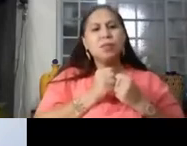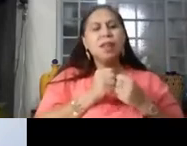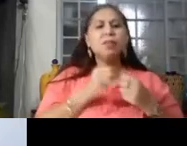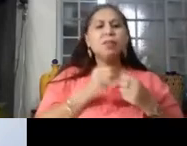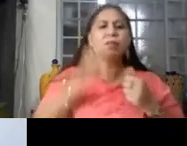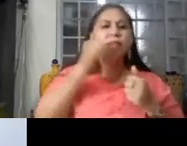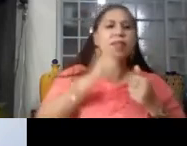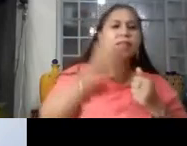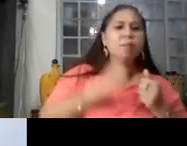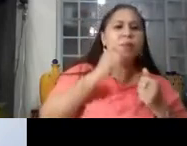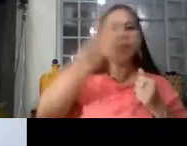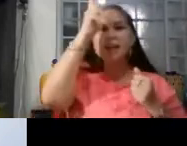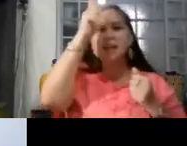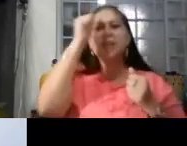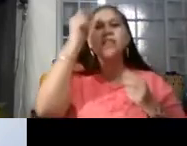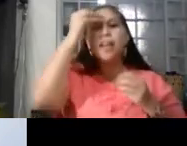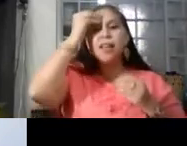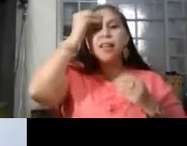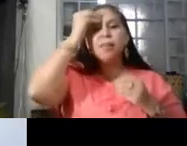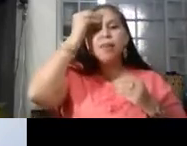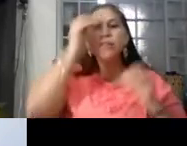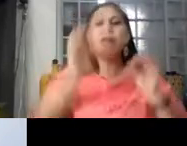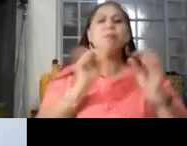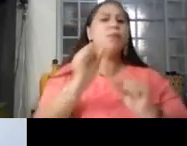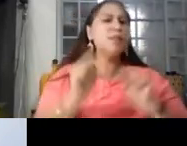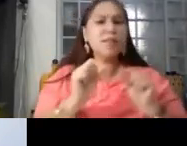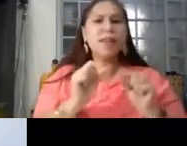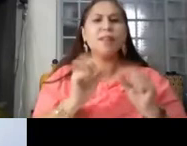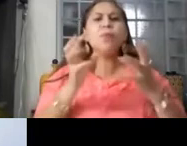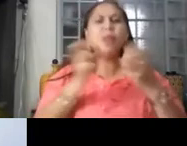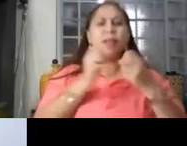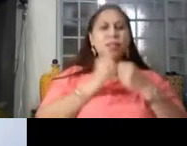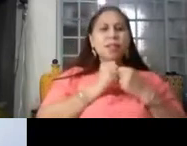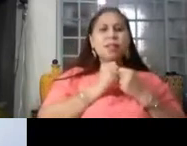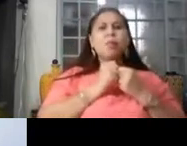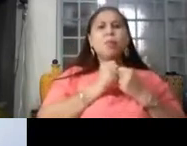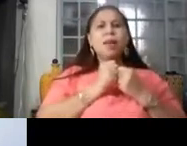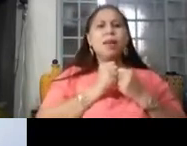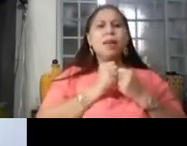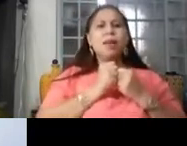Então, quando eles sabem mulher galinha, eles já também vão saber do que se trata, porque eles já se